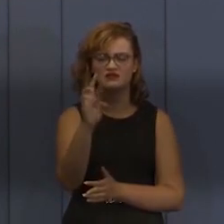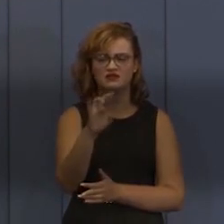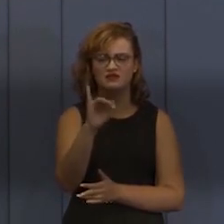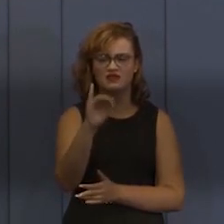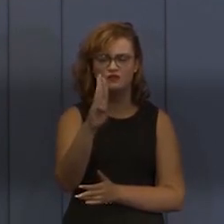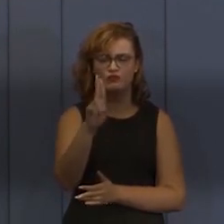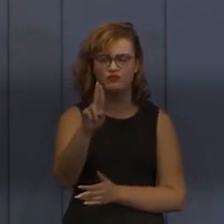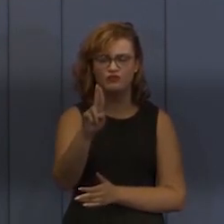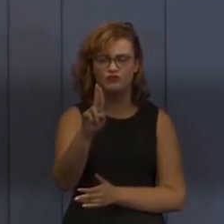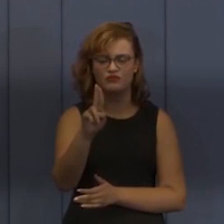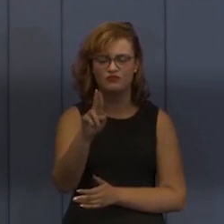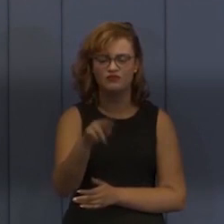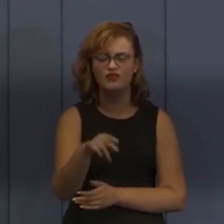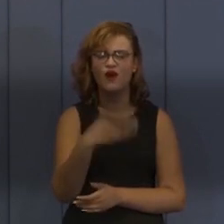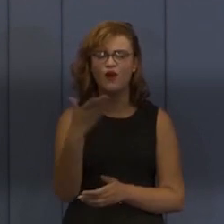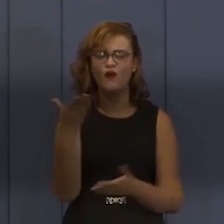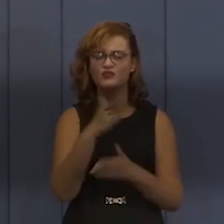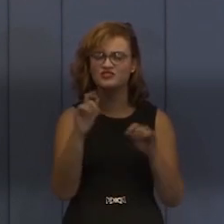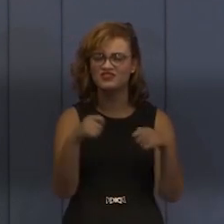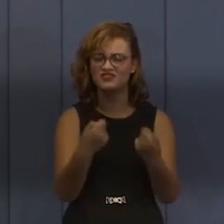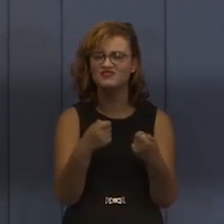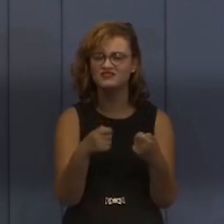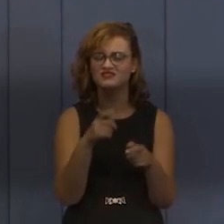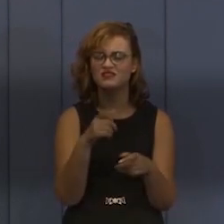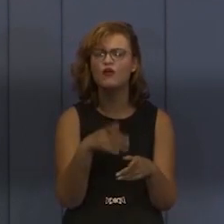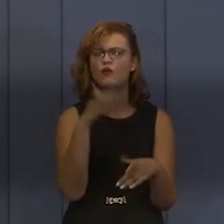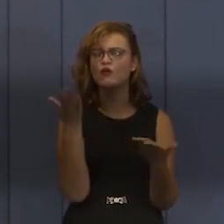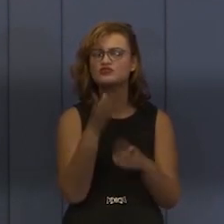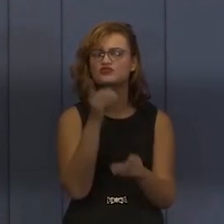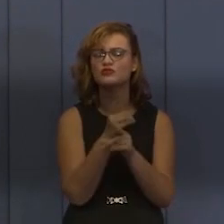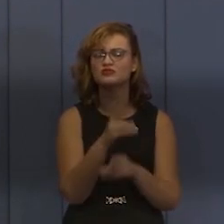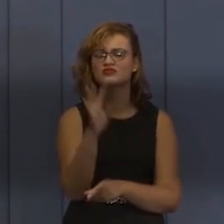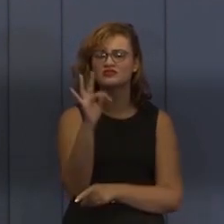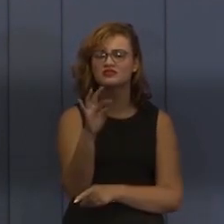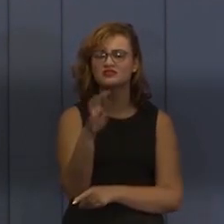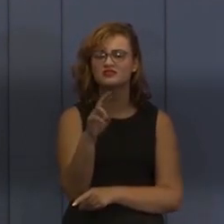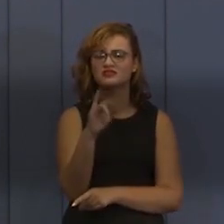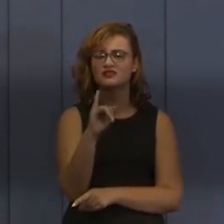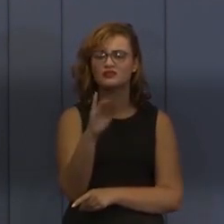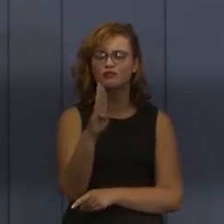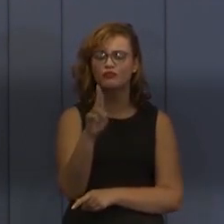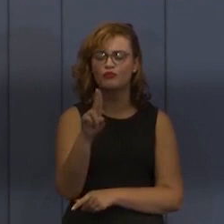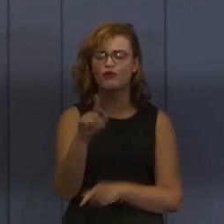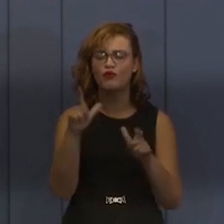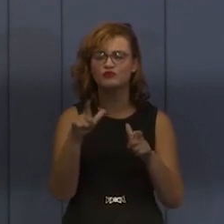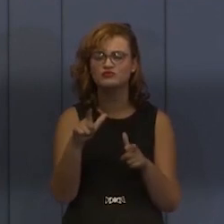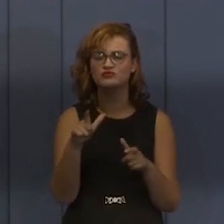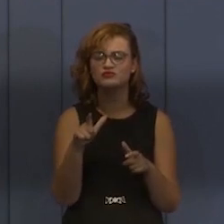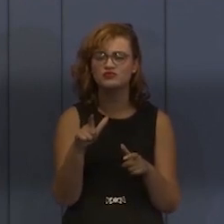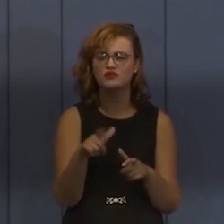É um conceito que está na Bíblia. O conceito de tribo está na Bíblia. Então, eu preciso proteger as tribos. Hoje, modernamente, onde que eu identifico tribos?